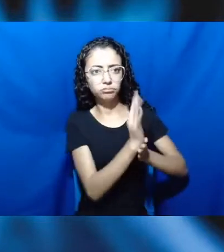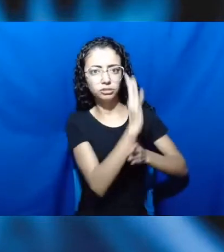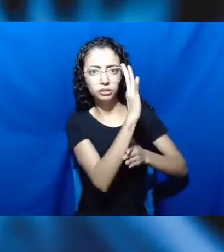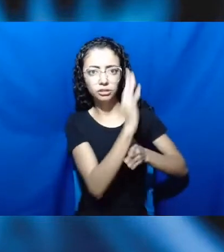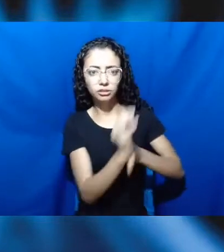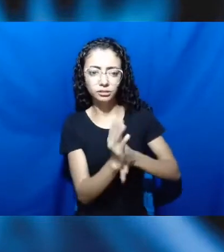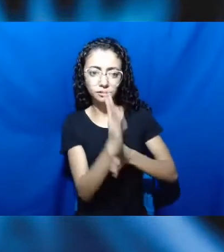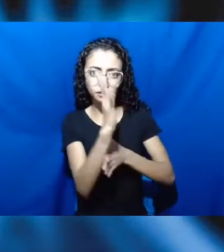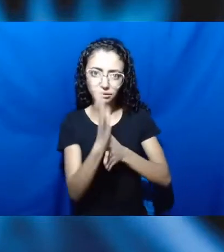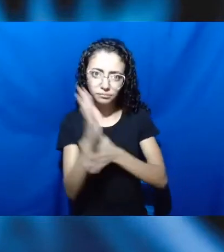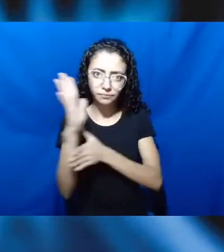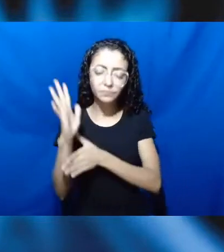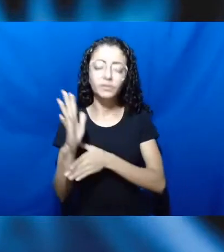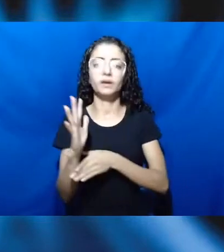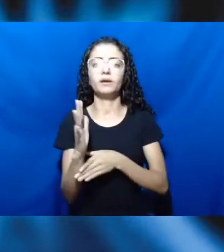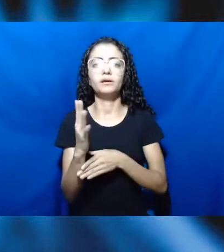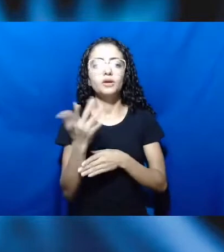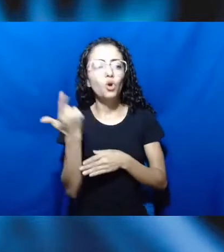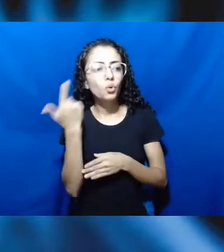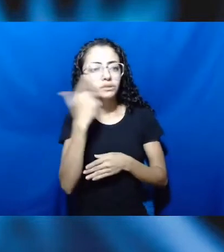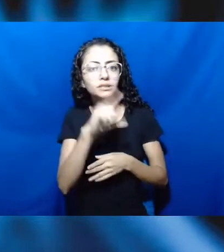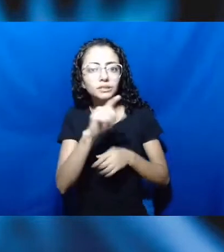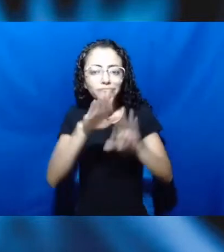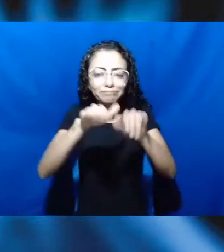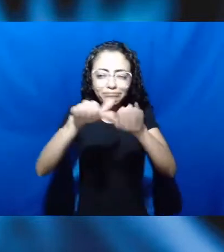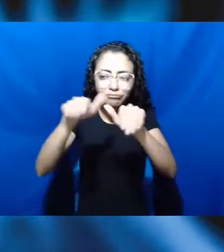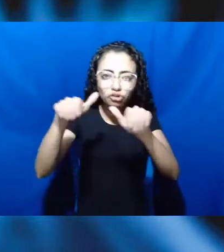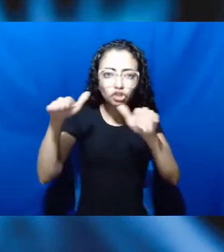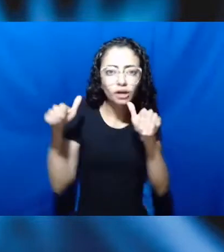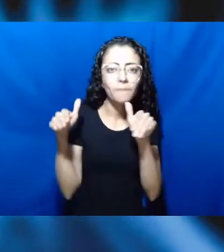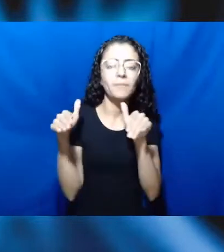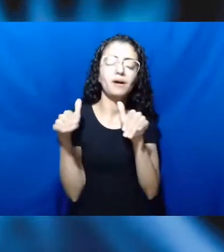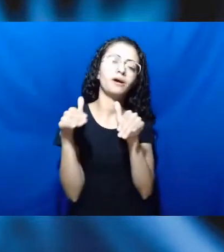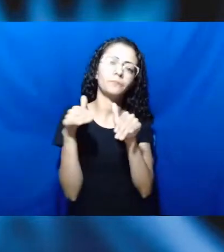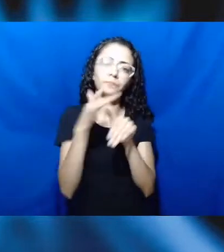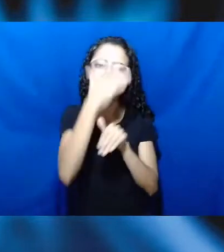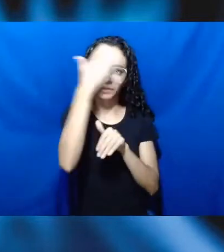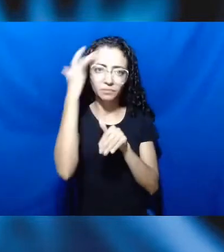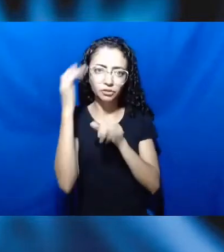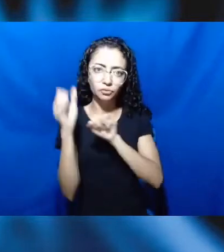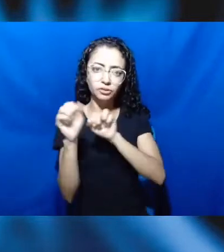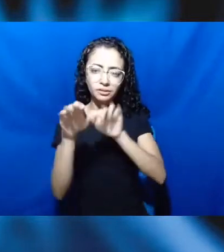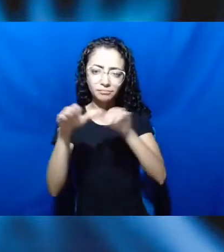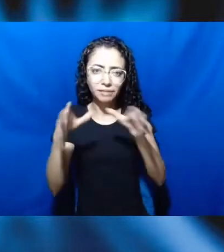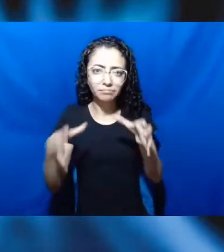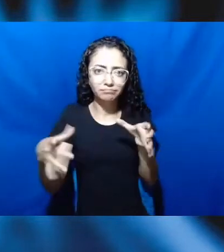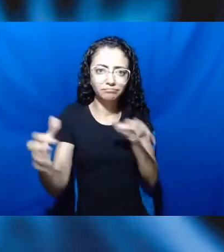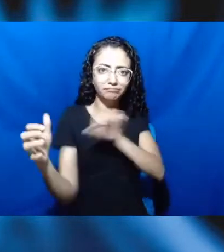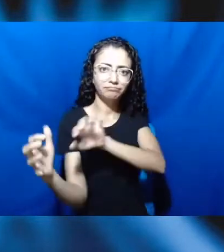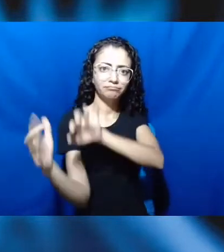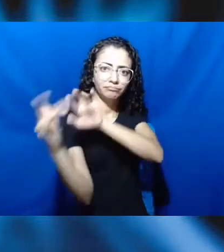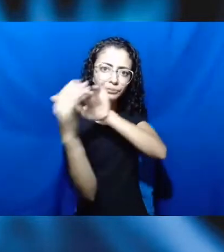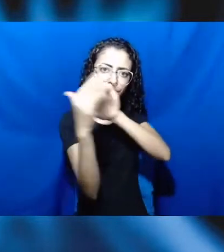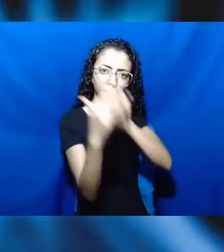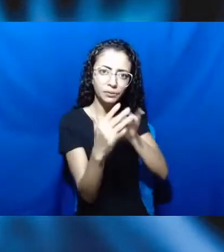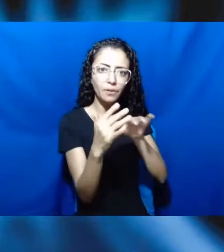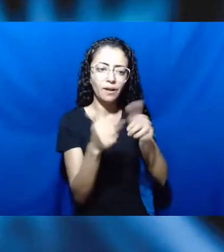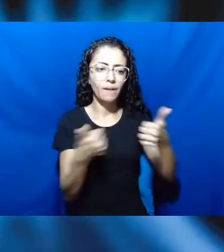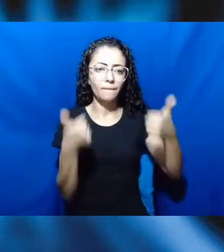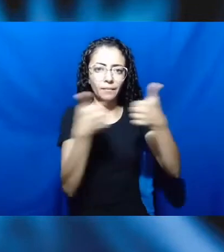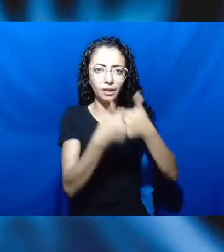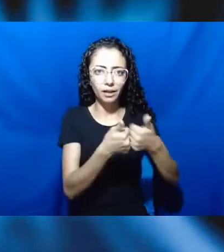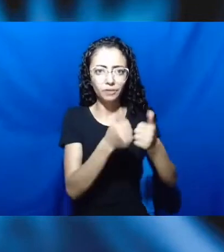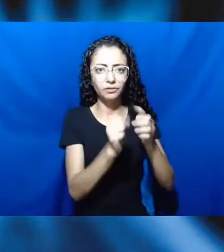de agregar as pessoas num espaço público normalmente inóspito, né? E eu achei